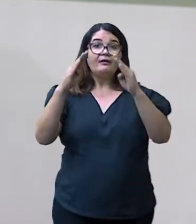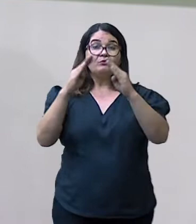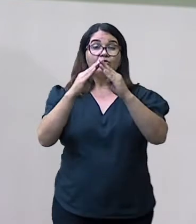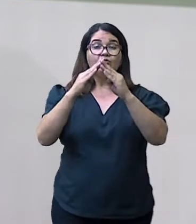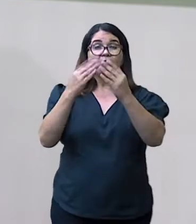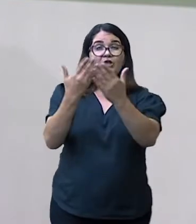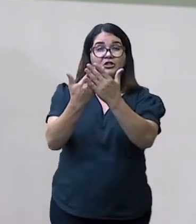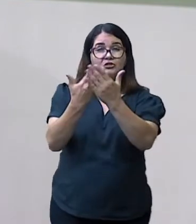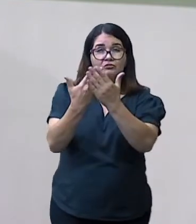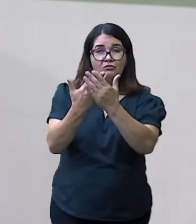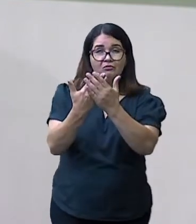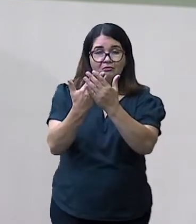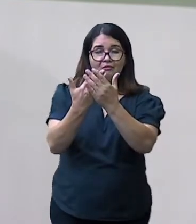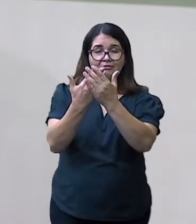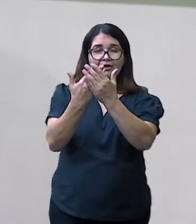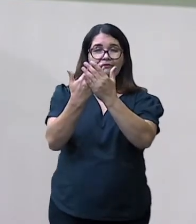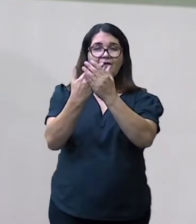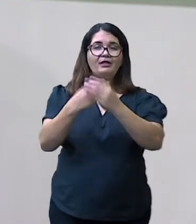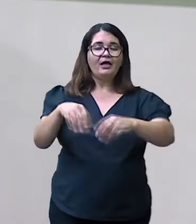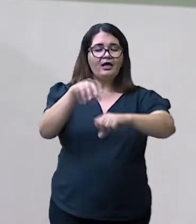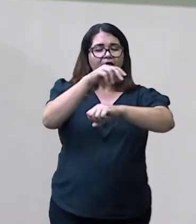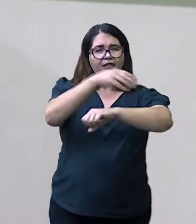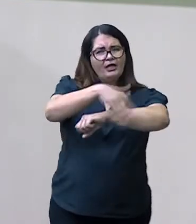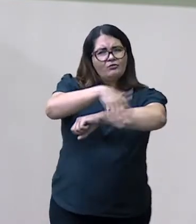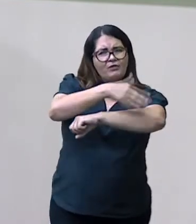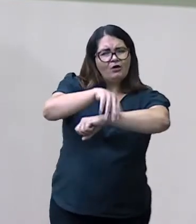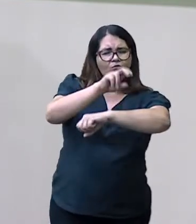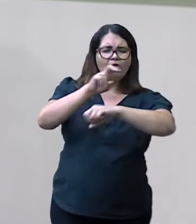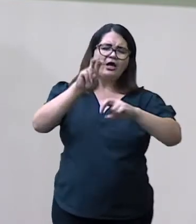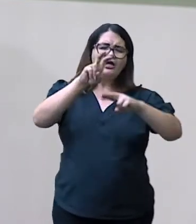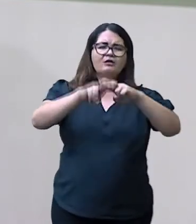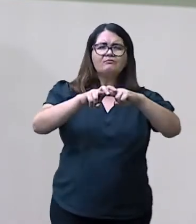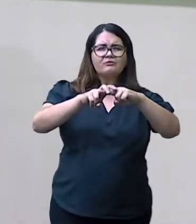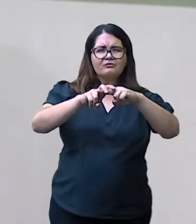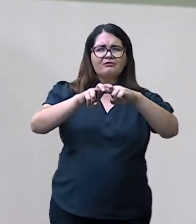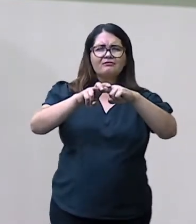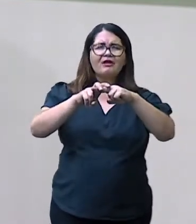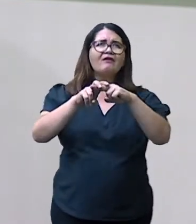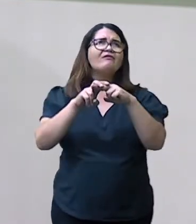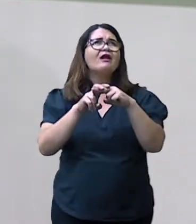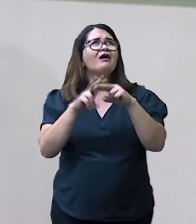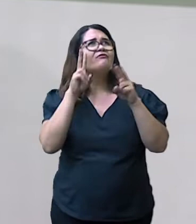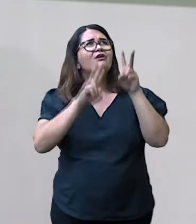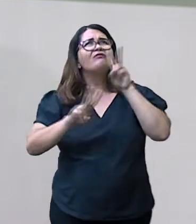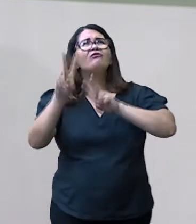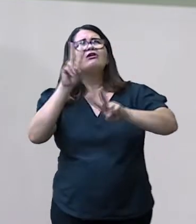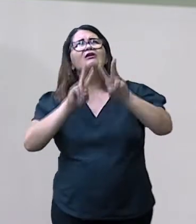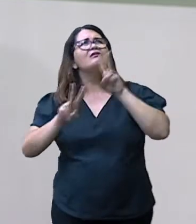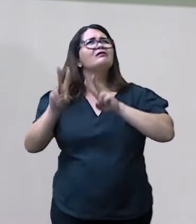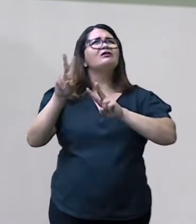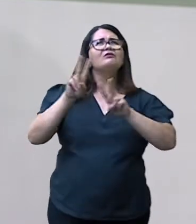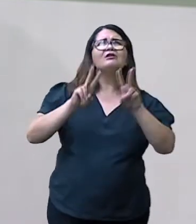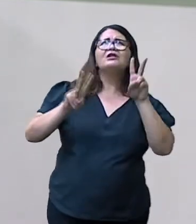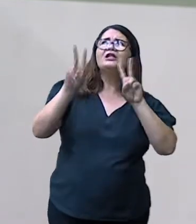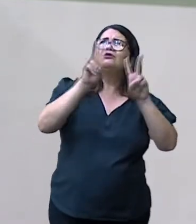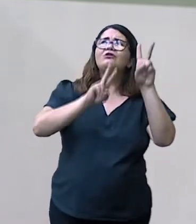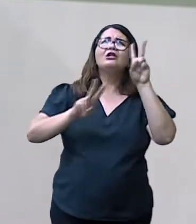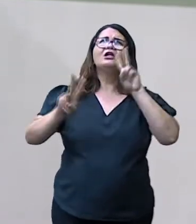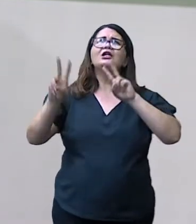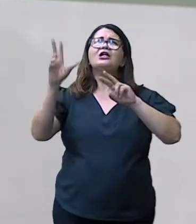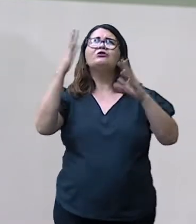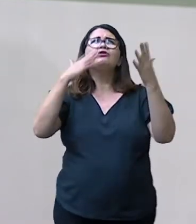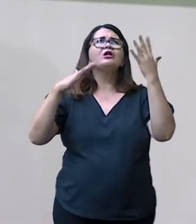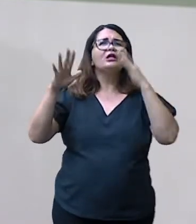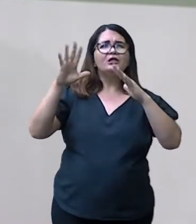da loja dele, da Casa Perpétuo Socorro, colocava um tamborete na minha frente, papel, lápis, e eu já desenhava